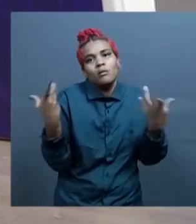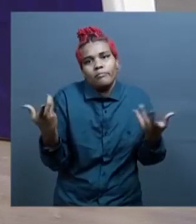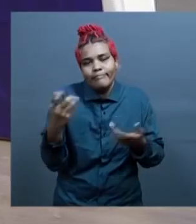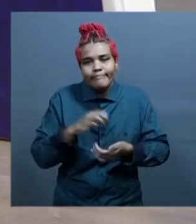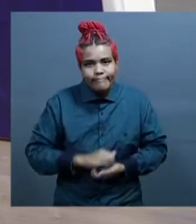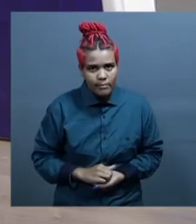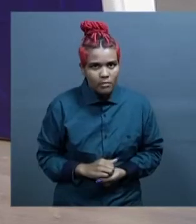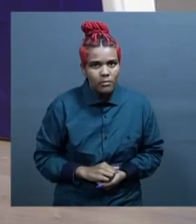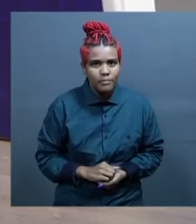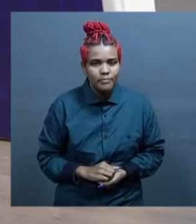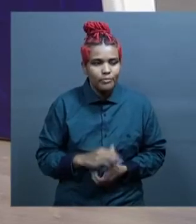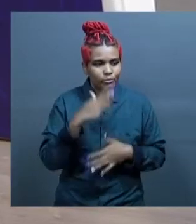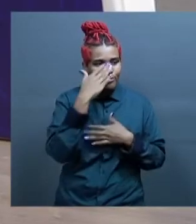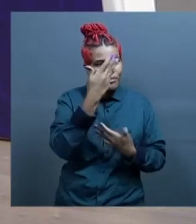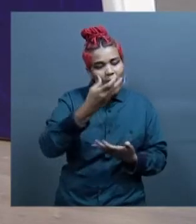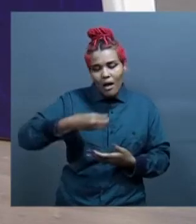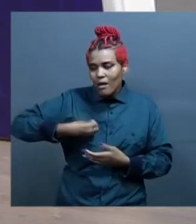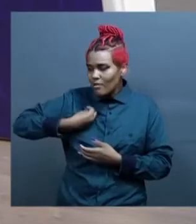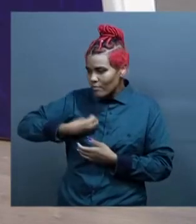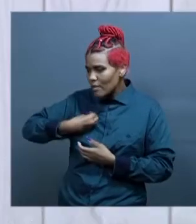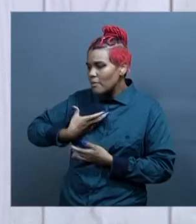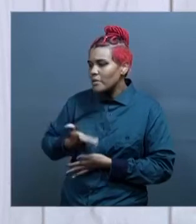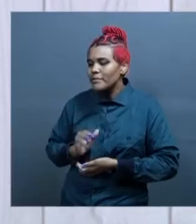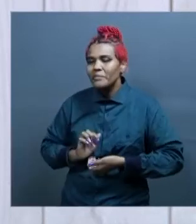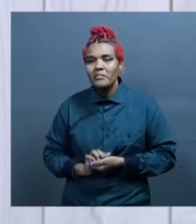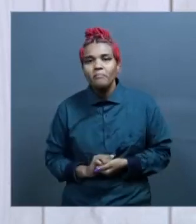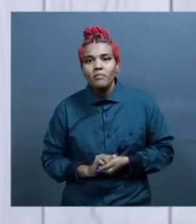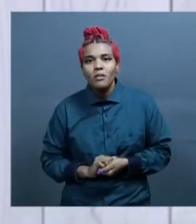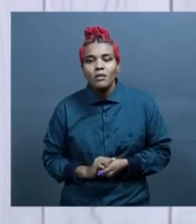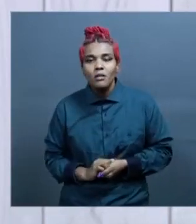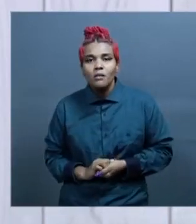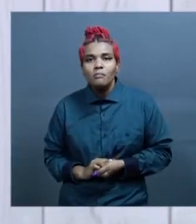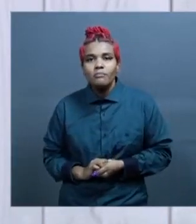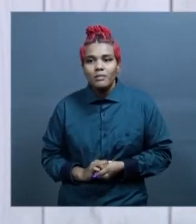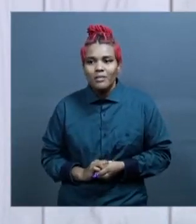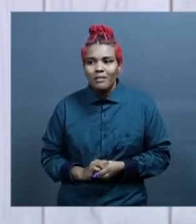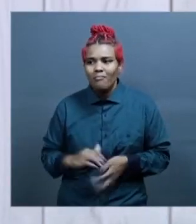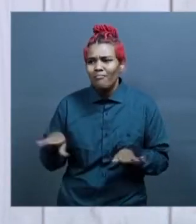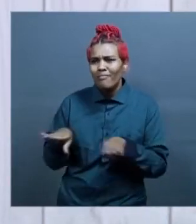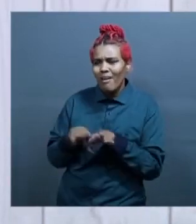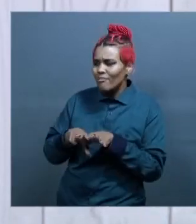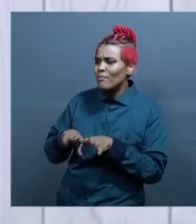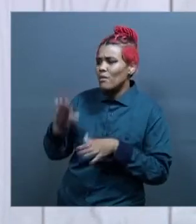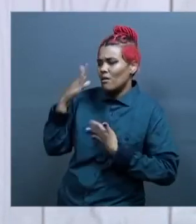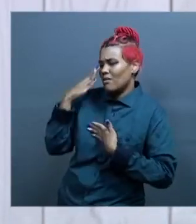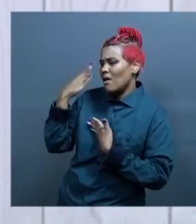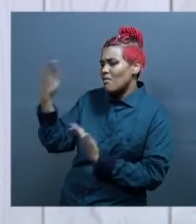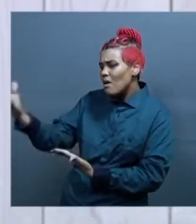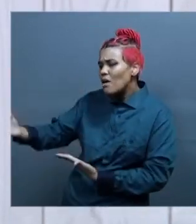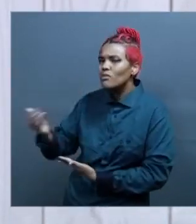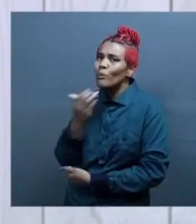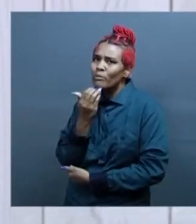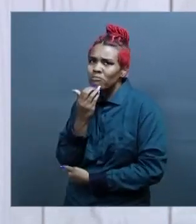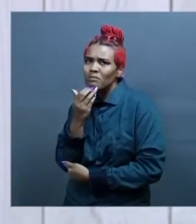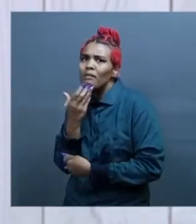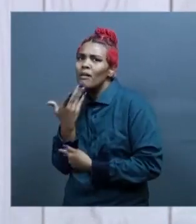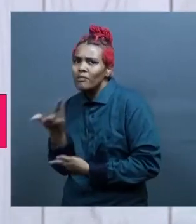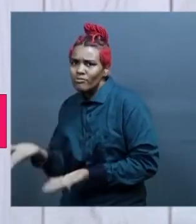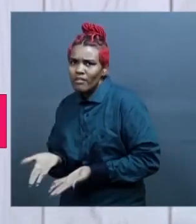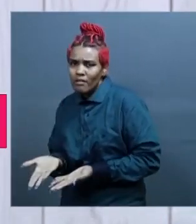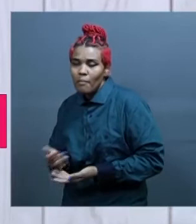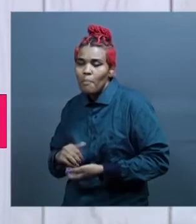participação com a gente hoje vcs n eu agradeço a oportunidade está aqui pra falar pra vocês e como diz o paulo